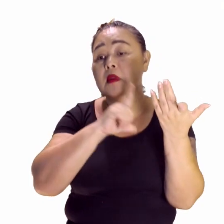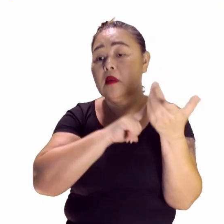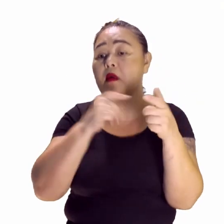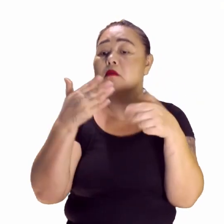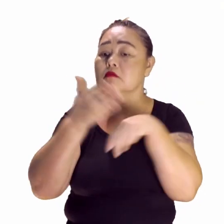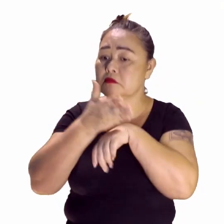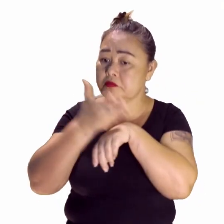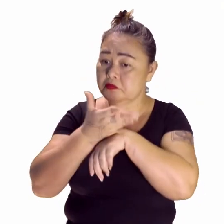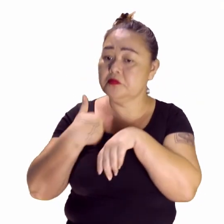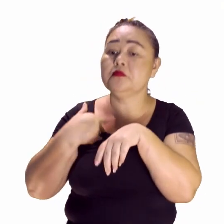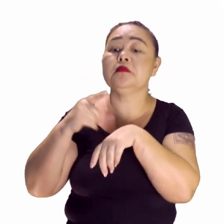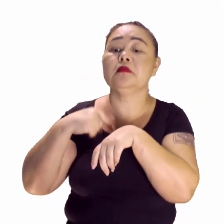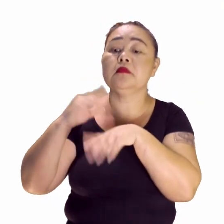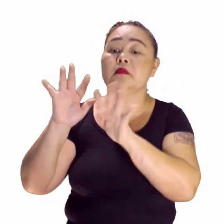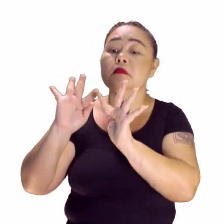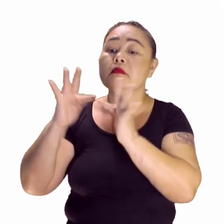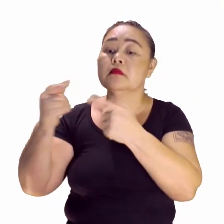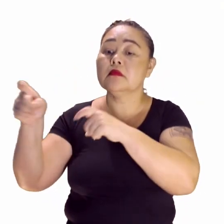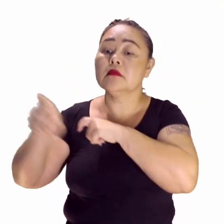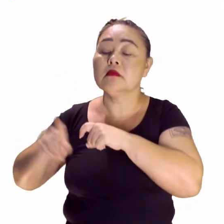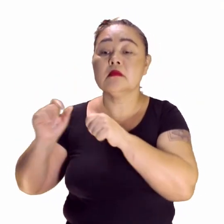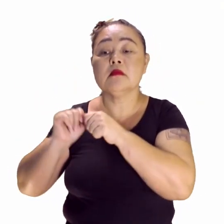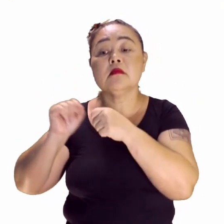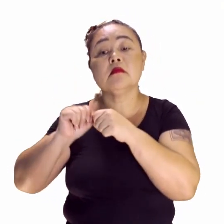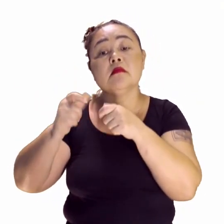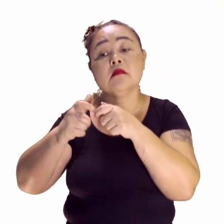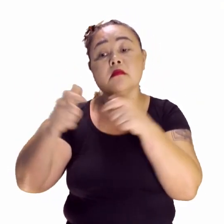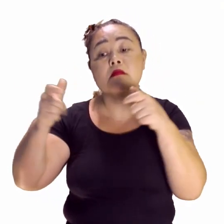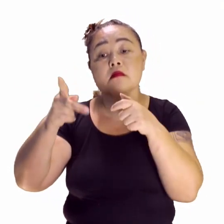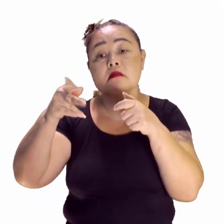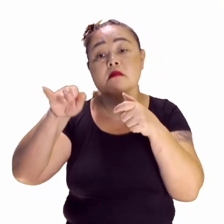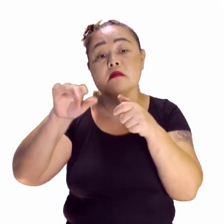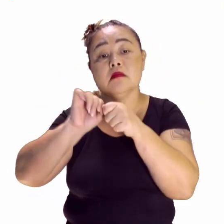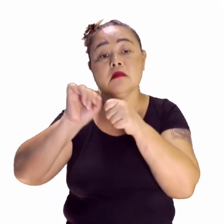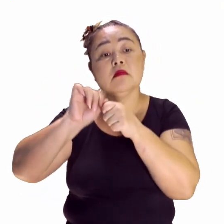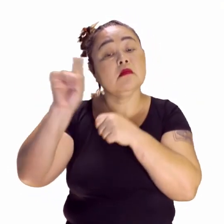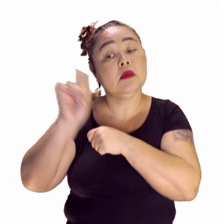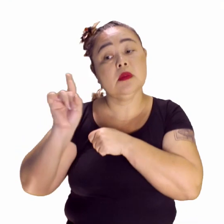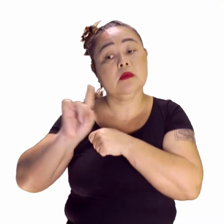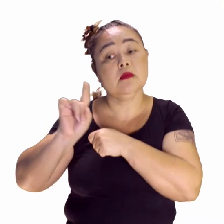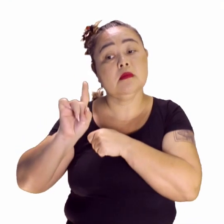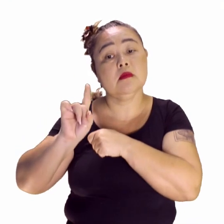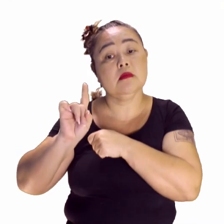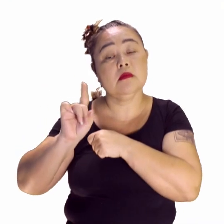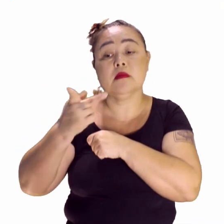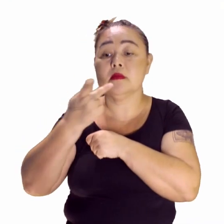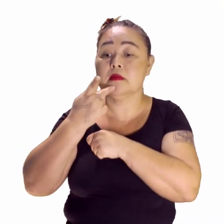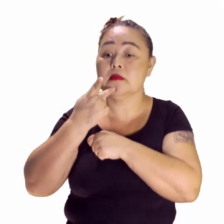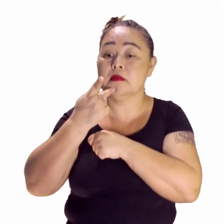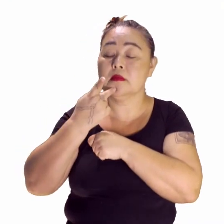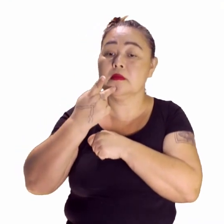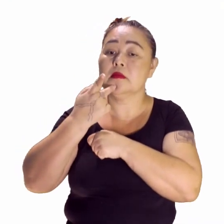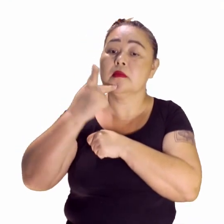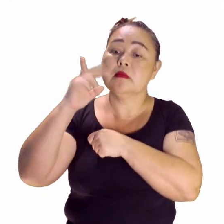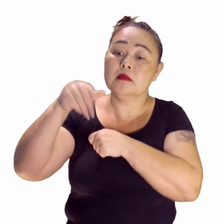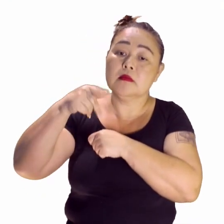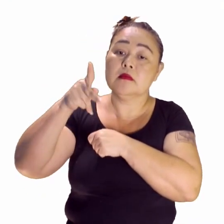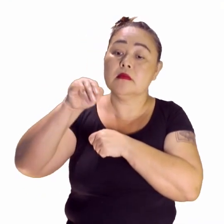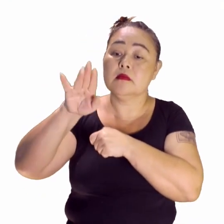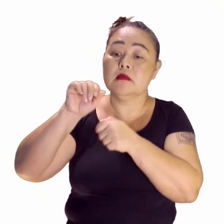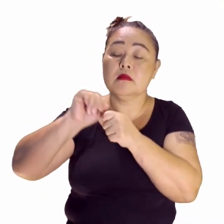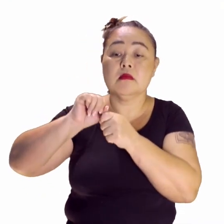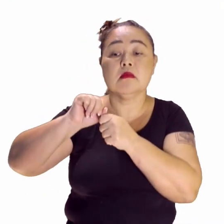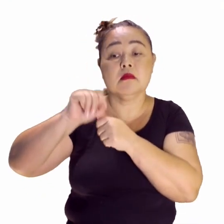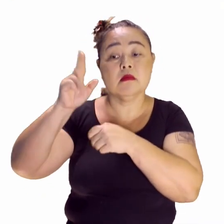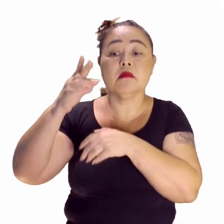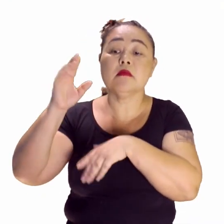grande participação da agricultura familiar, é a maior participação do PIB da economia rondoniense. Não. Quando a gente fala aí o que traz maior participação do